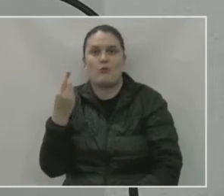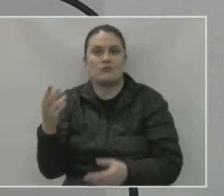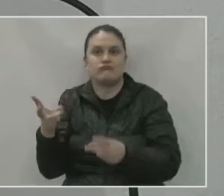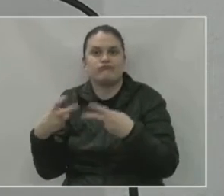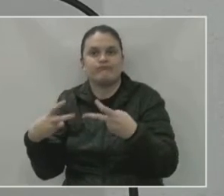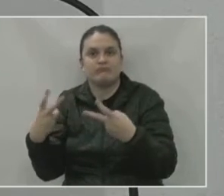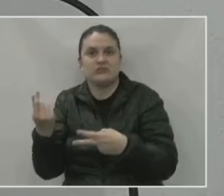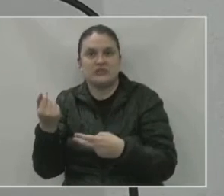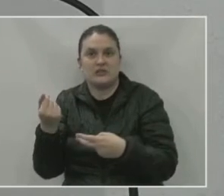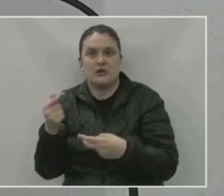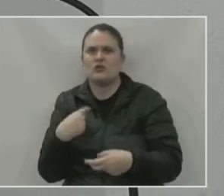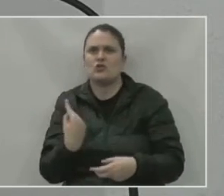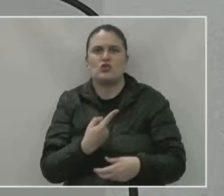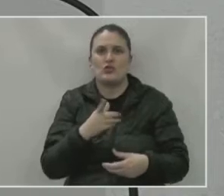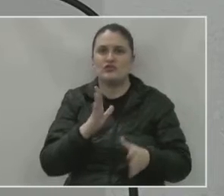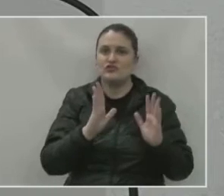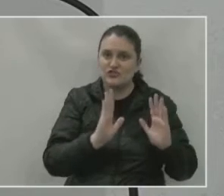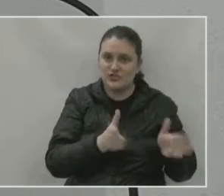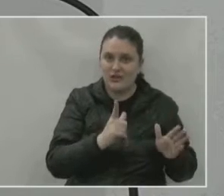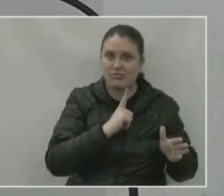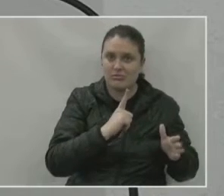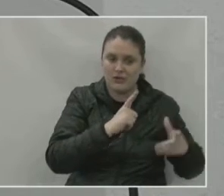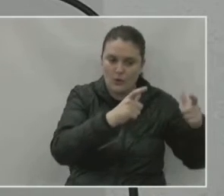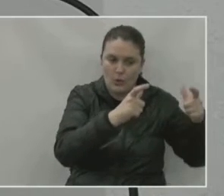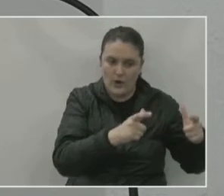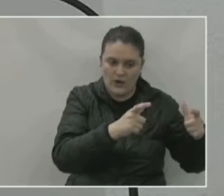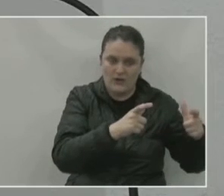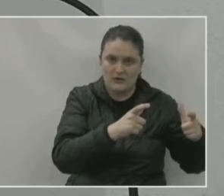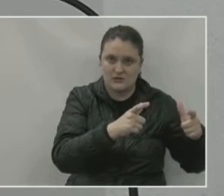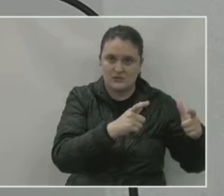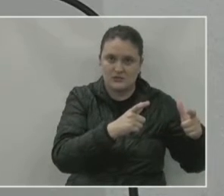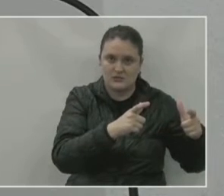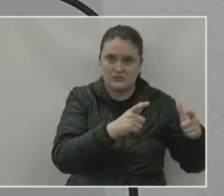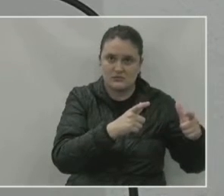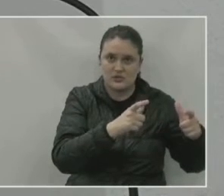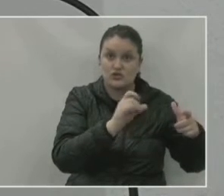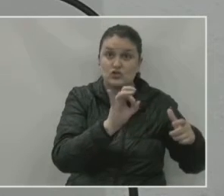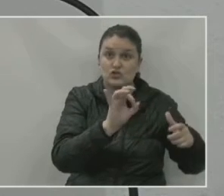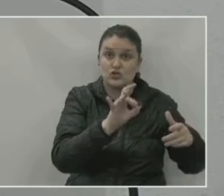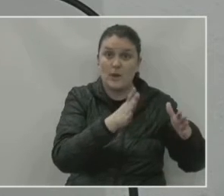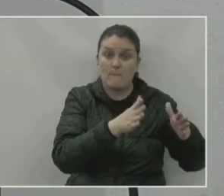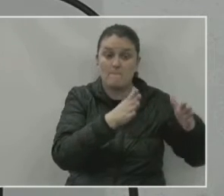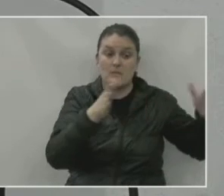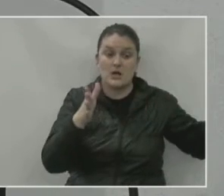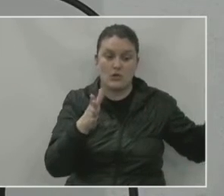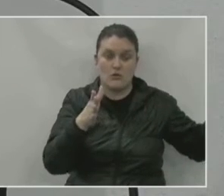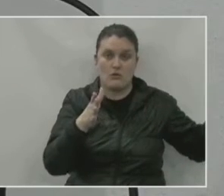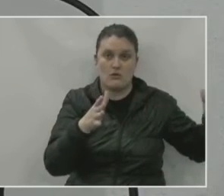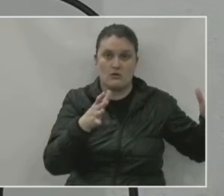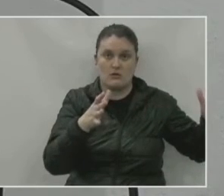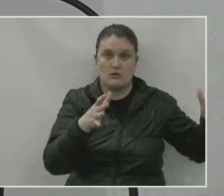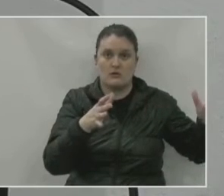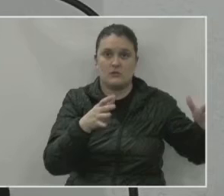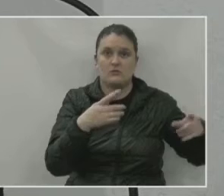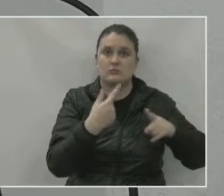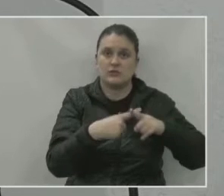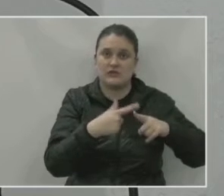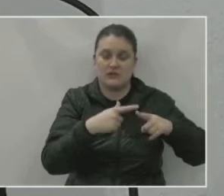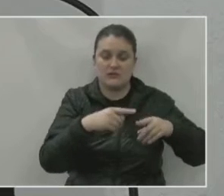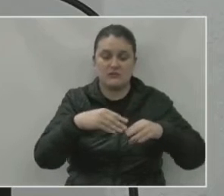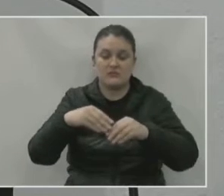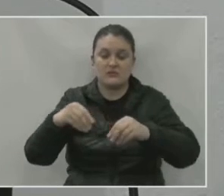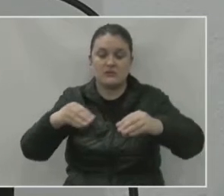aqui faríamos essa... Como nós já temos as celas ali, então eu ampliaria, porque esses terrenos são confluentes